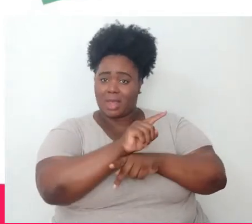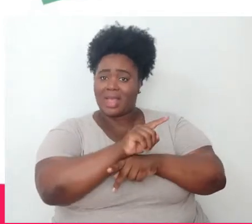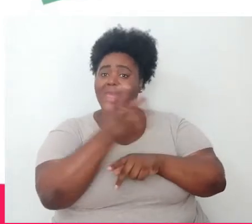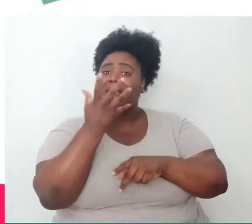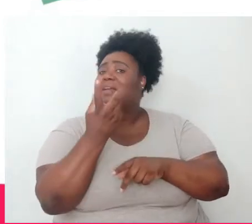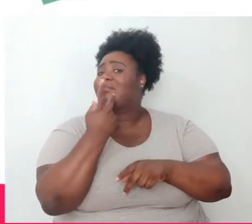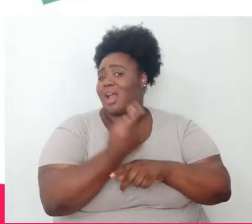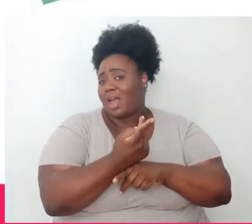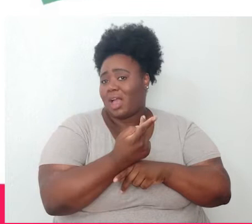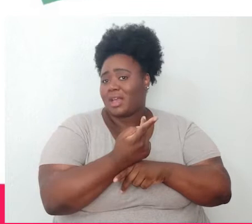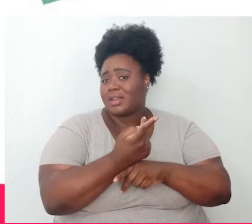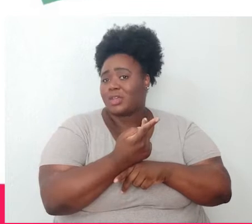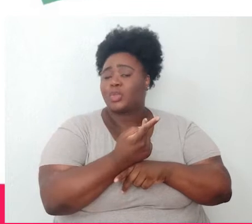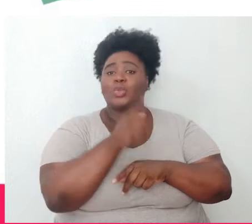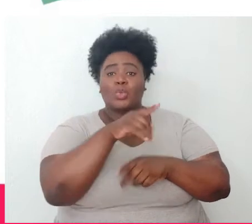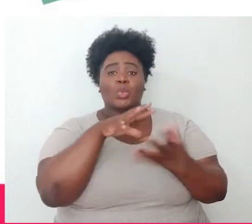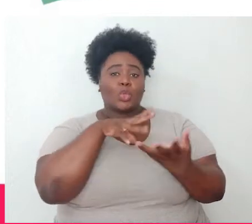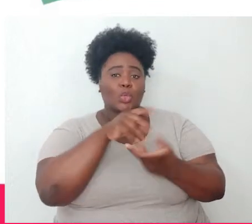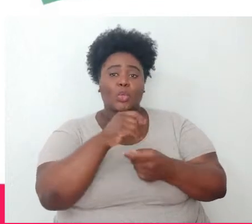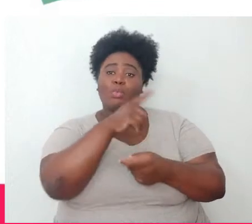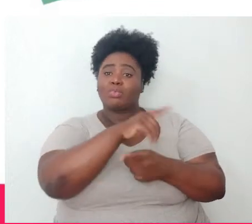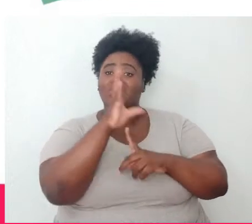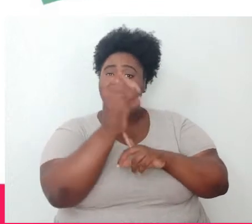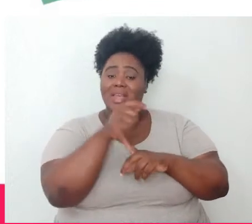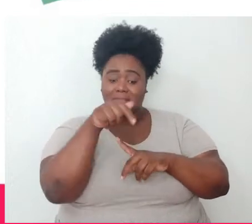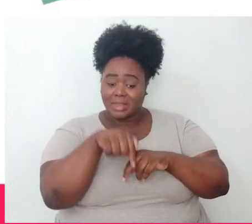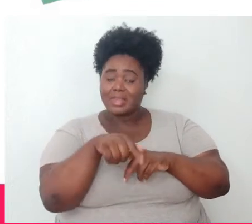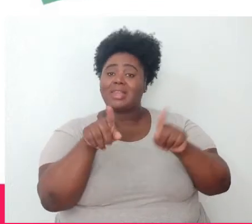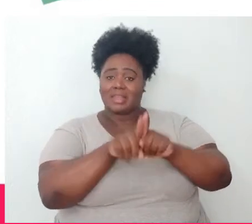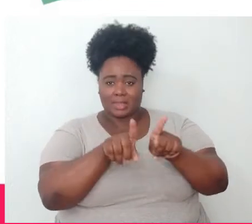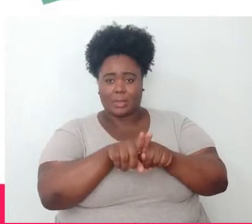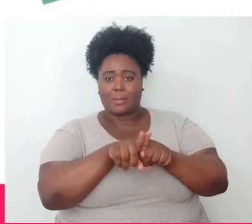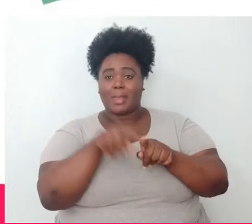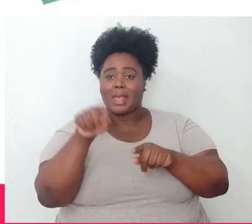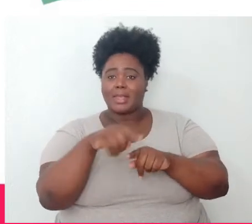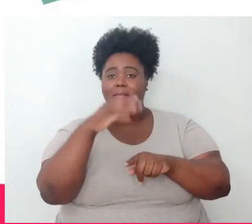querem dizer, né? Naquele mundo da arte, no mundo da arte daqui, do circuito